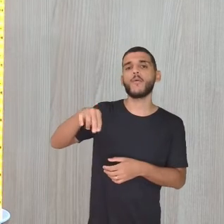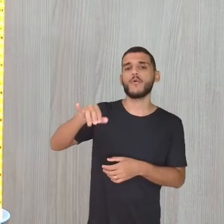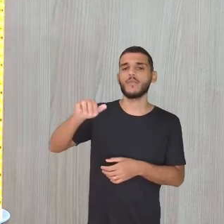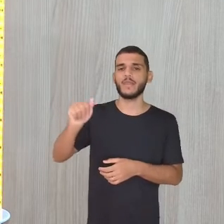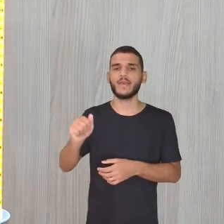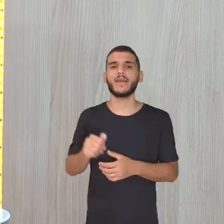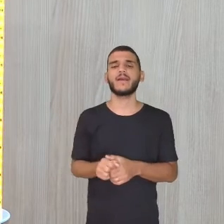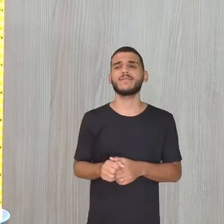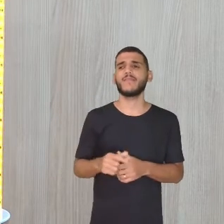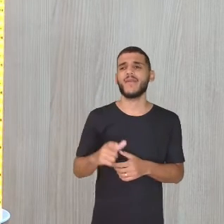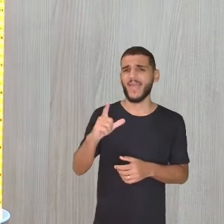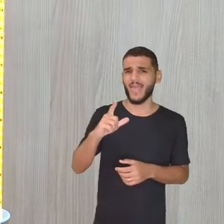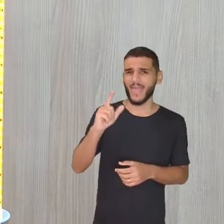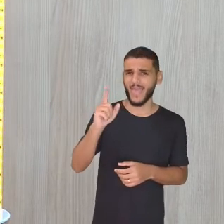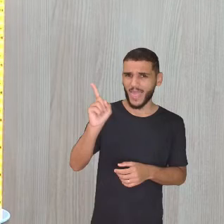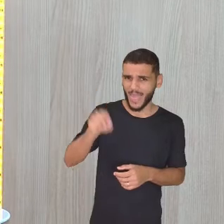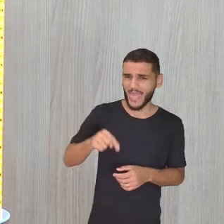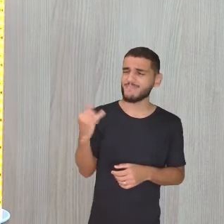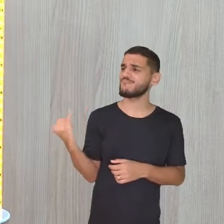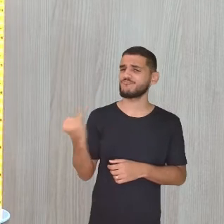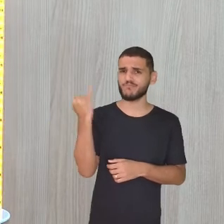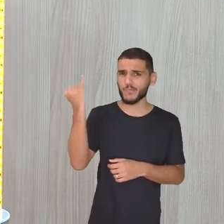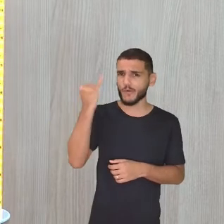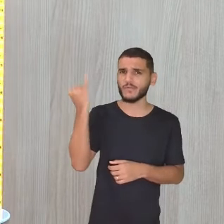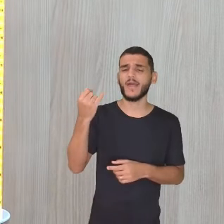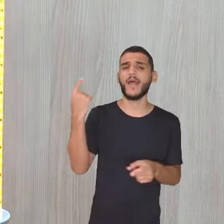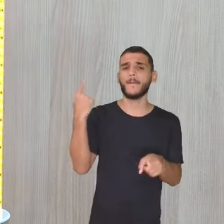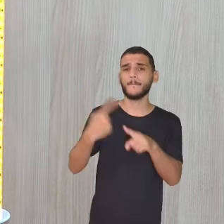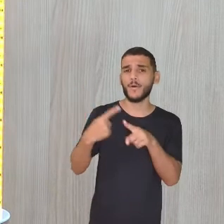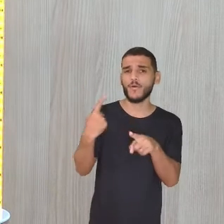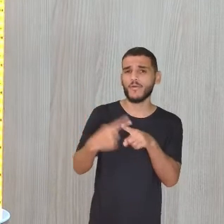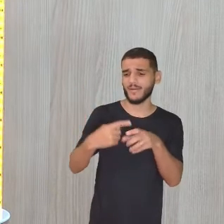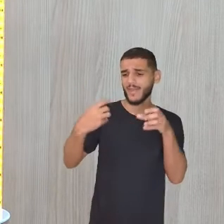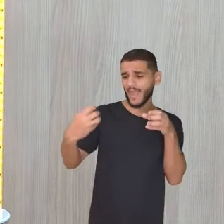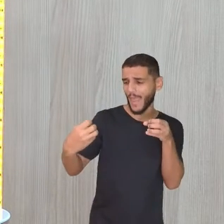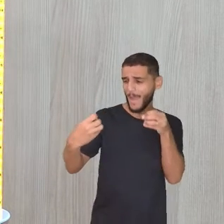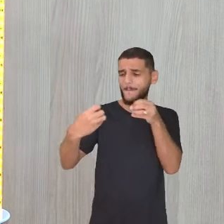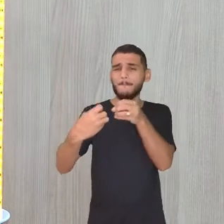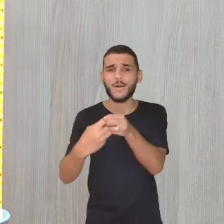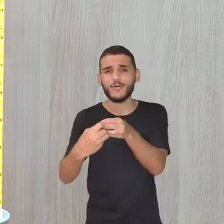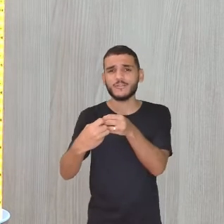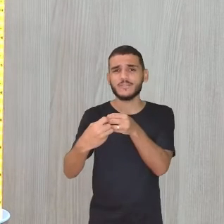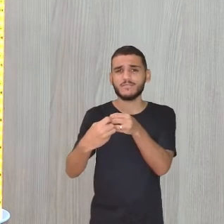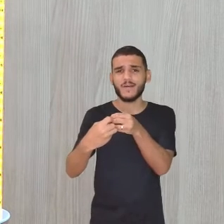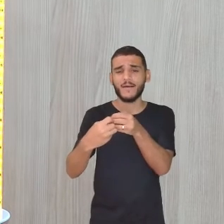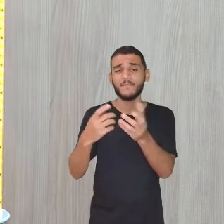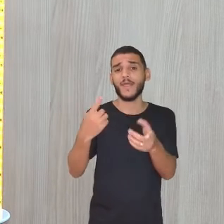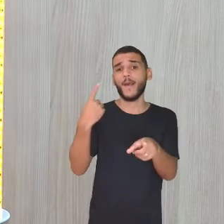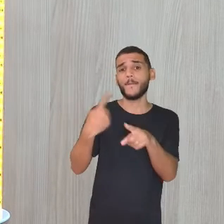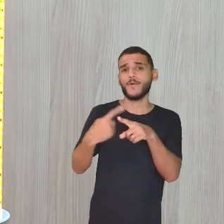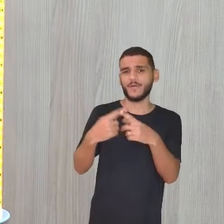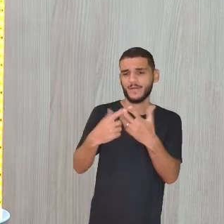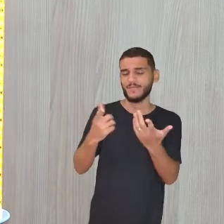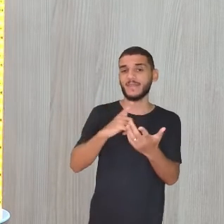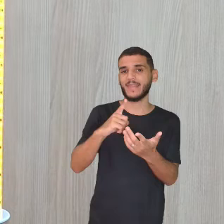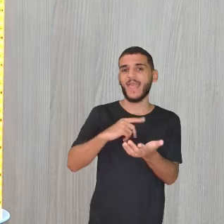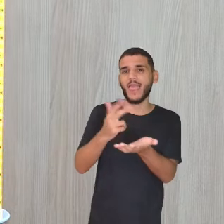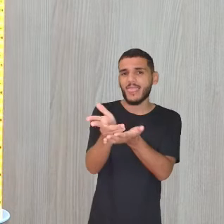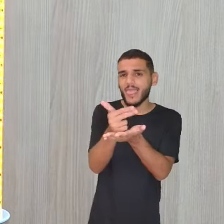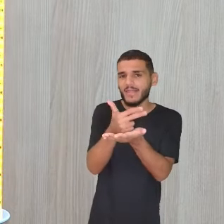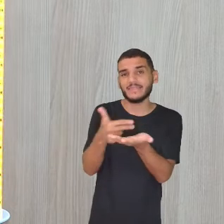sentido de aproximar realmente Sim. a linguagem do desenho para a linguagem jovem. Até porque, como ela é muito